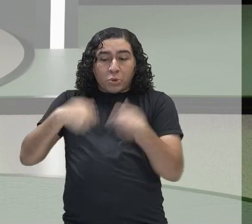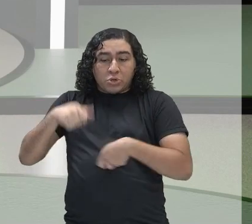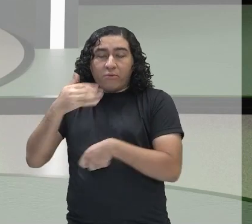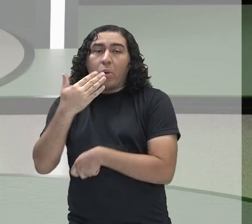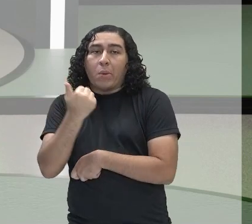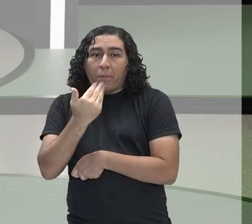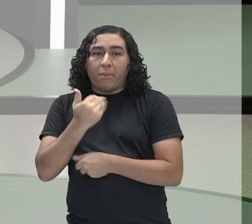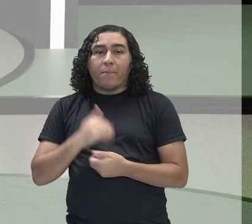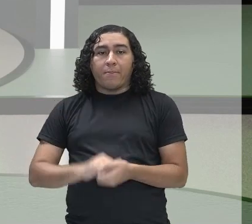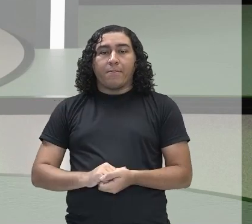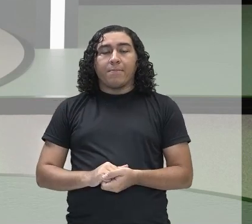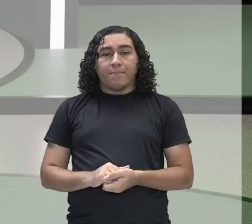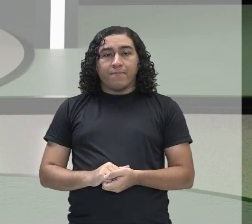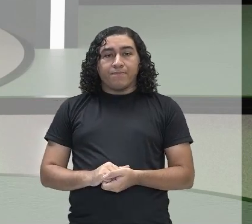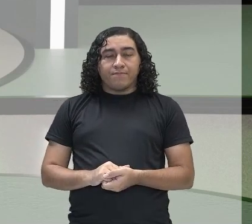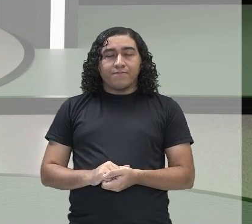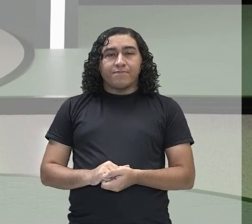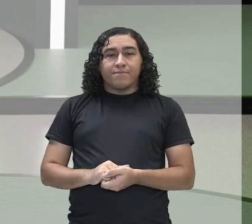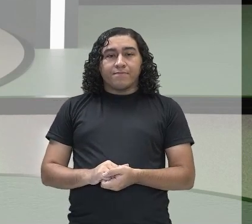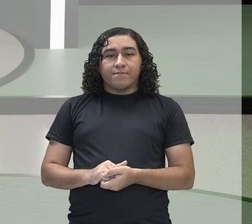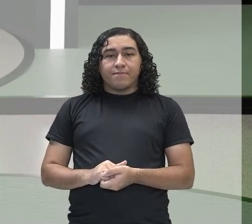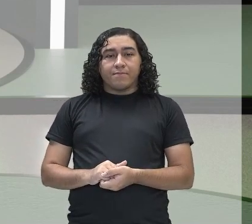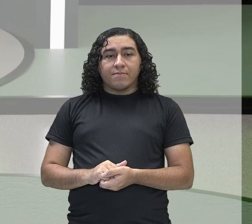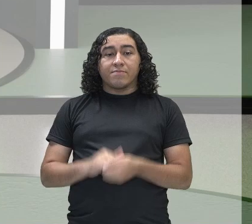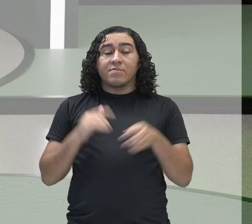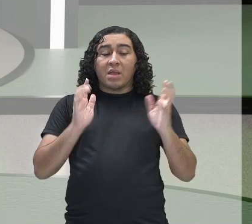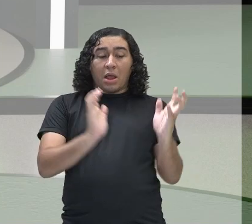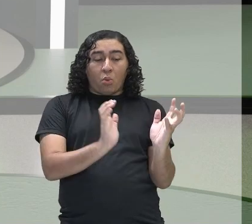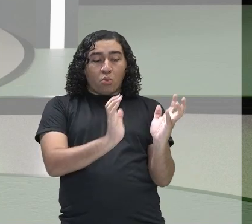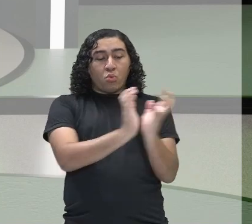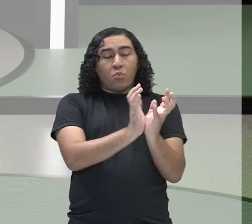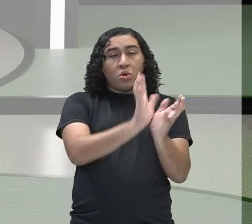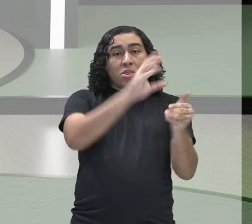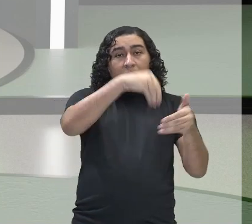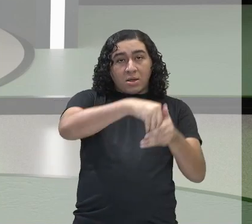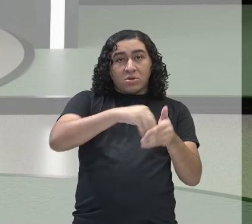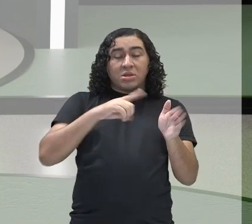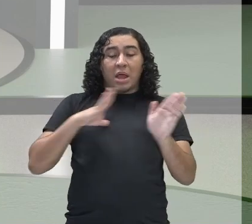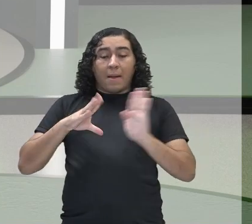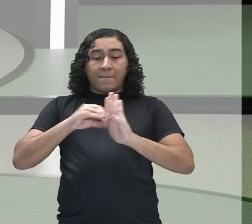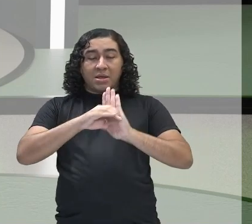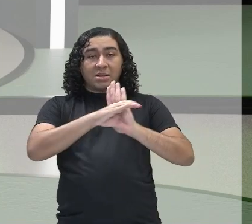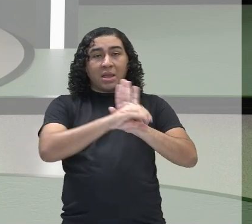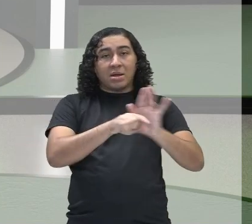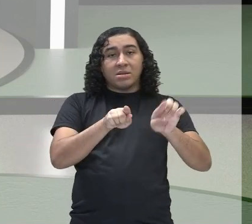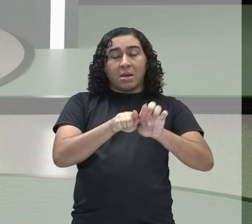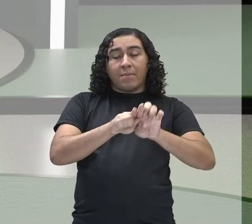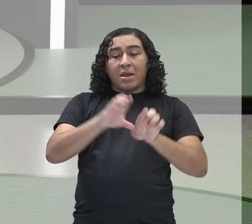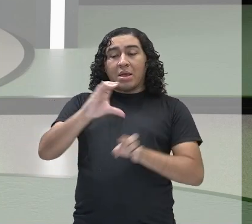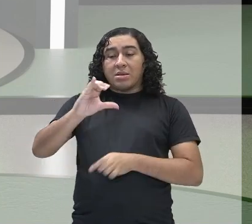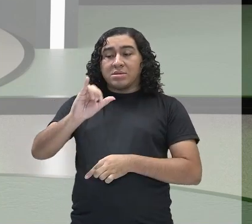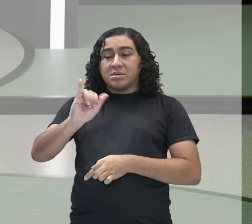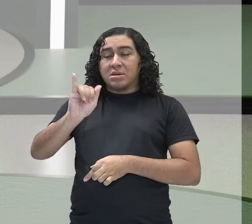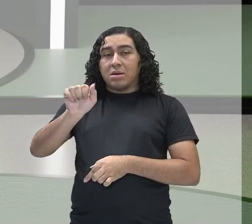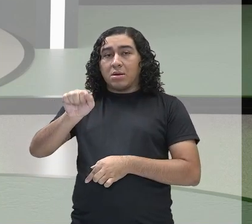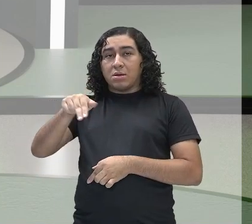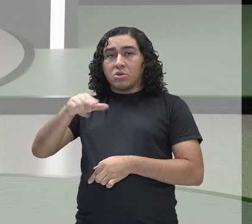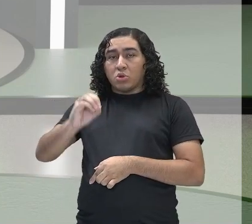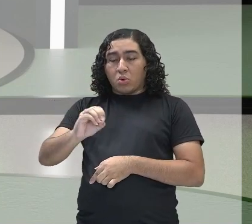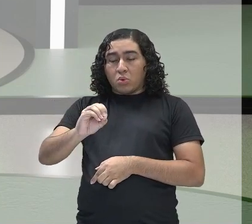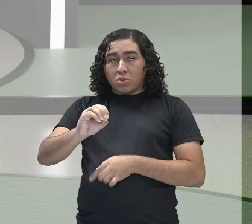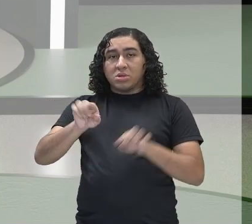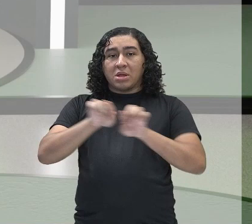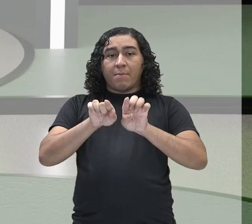tá compreende aí dentro do reino monera as bactérias e as cianobactérias também e as